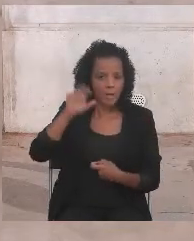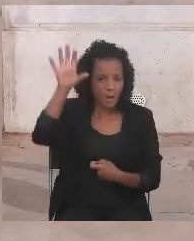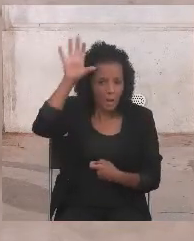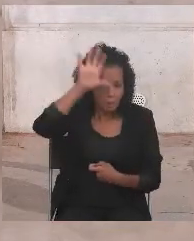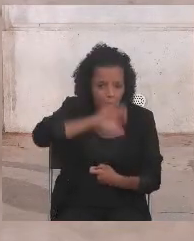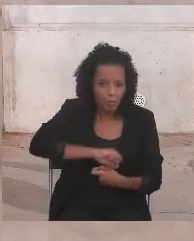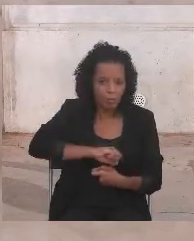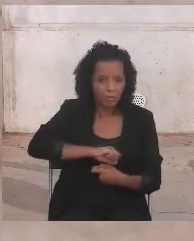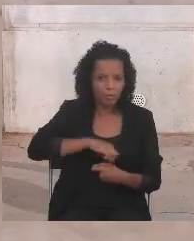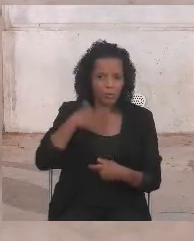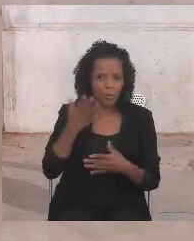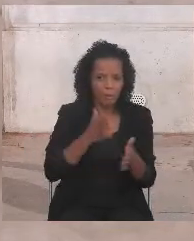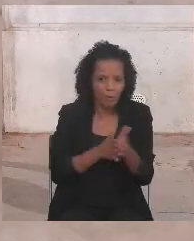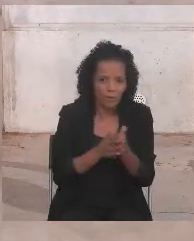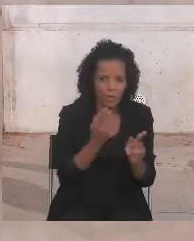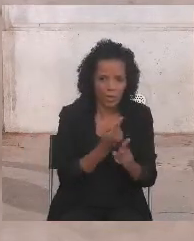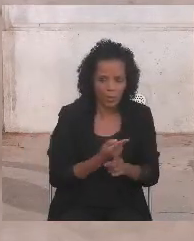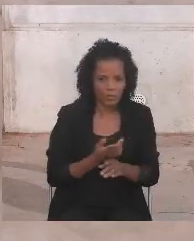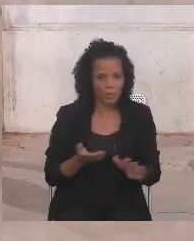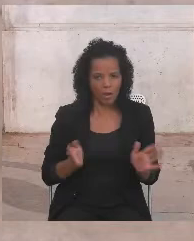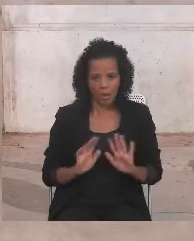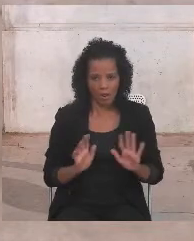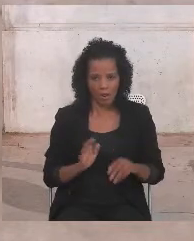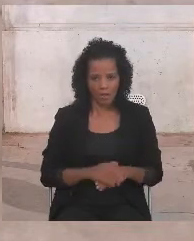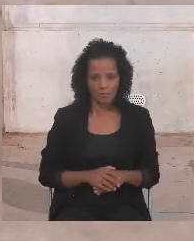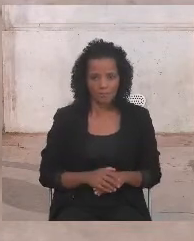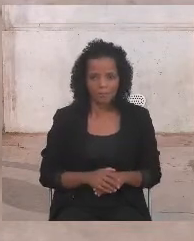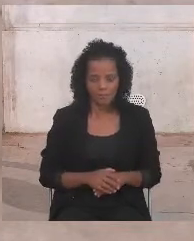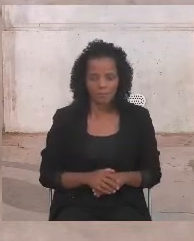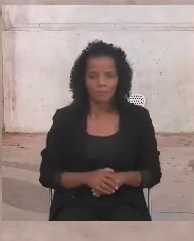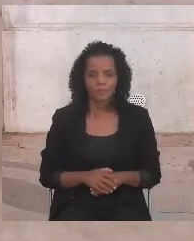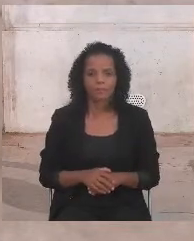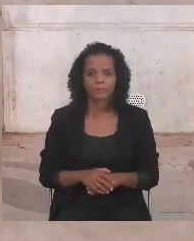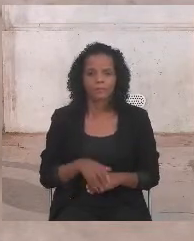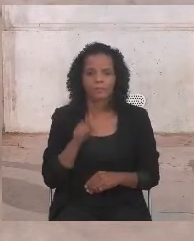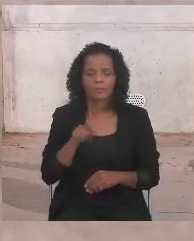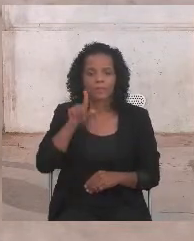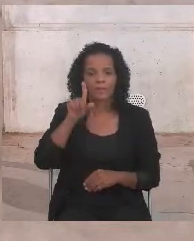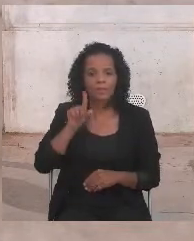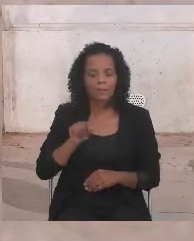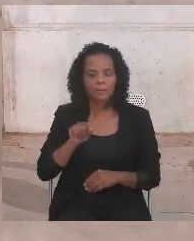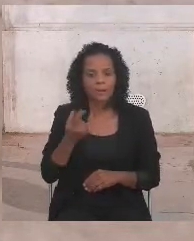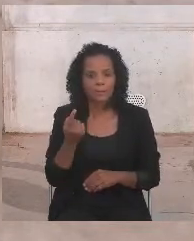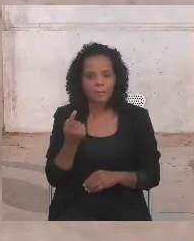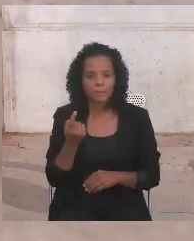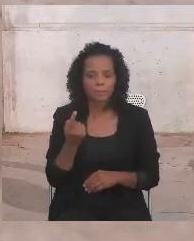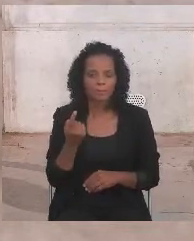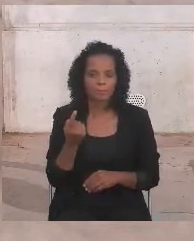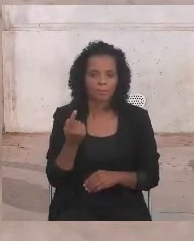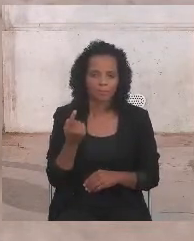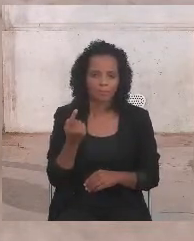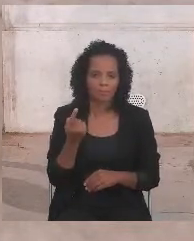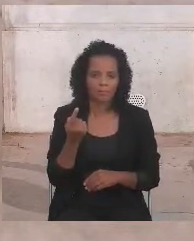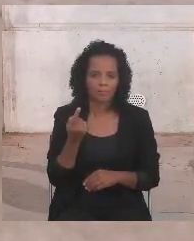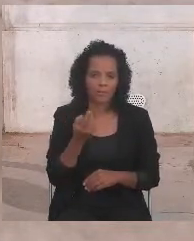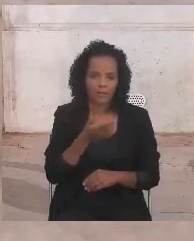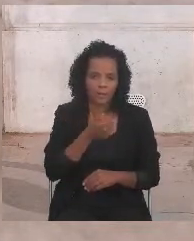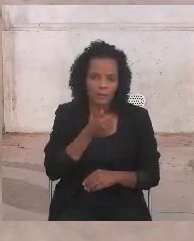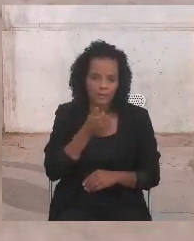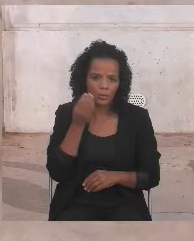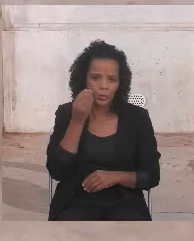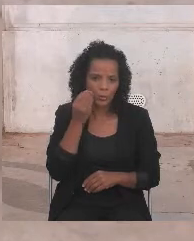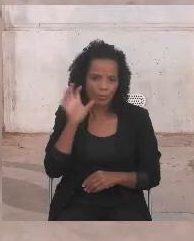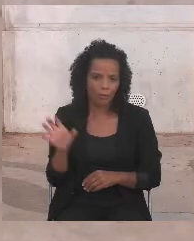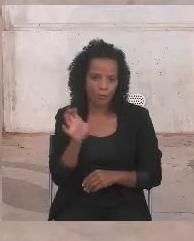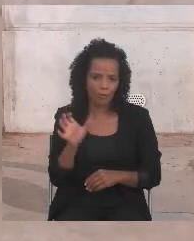abusar dos seus recursos. O ponto de Ostrom define, de certa forma, a maneira como